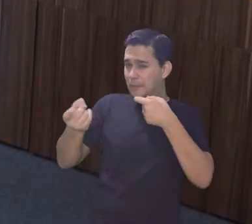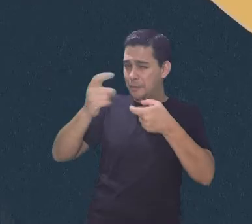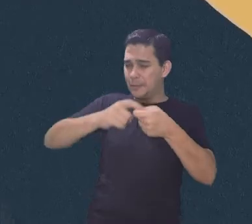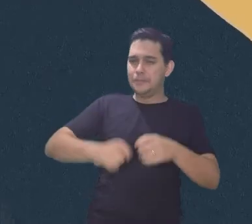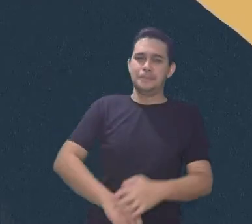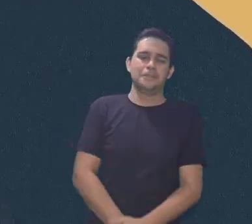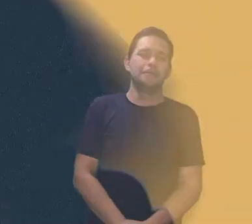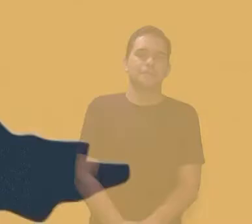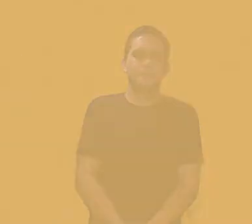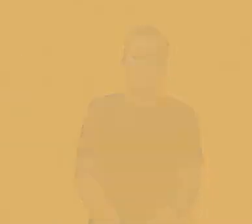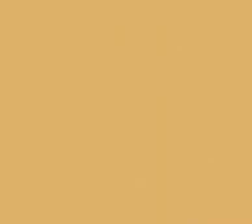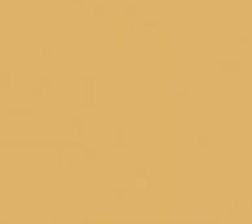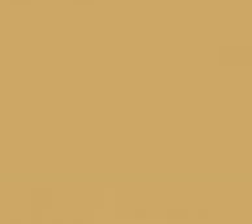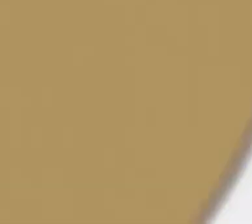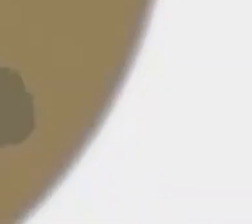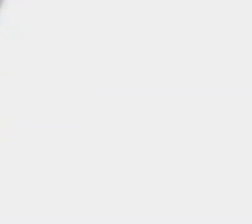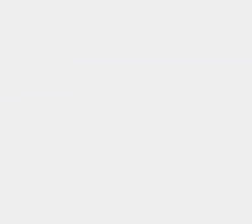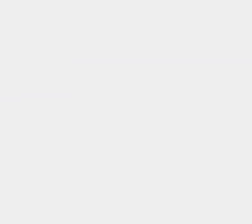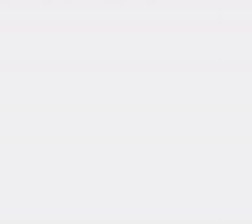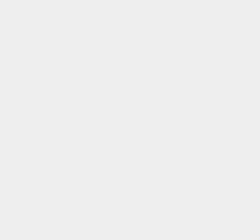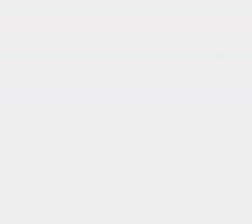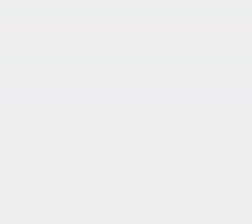já.